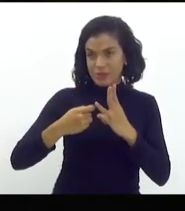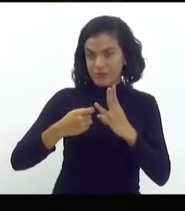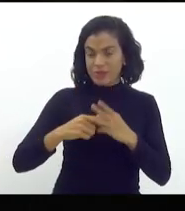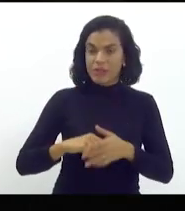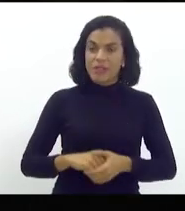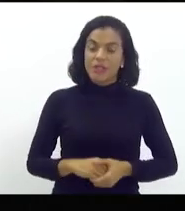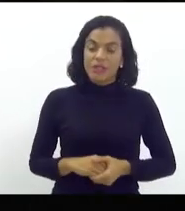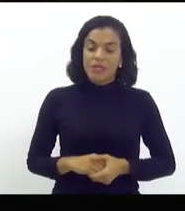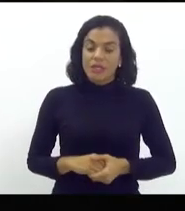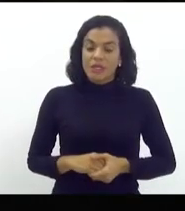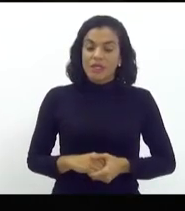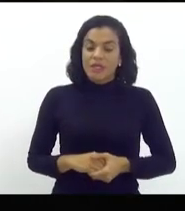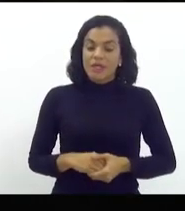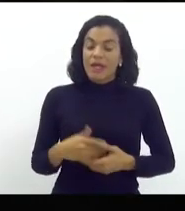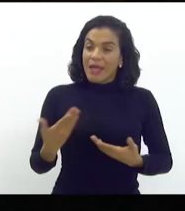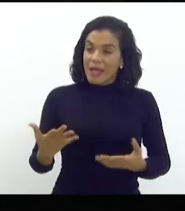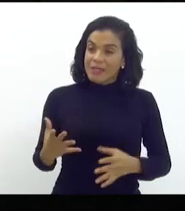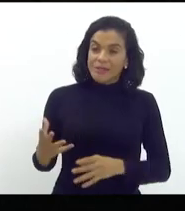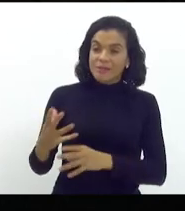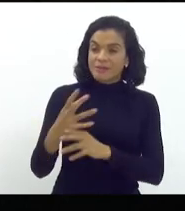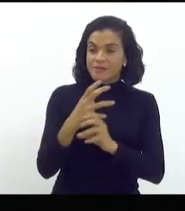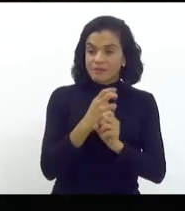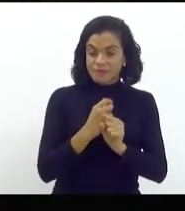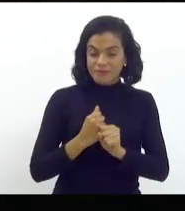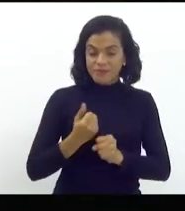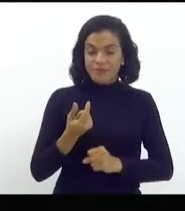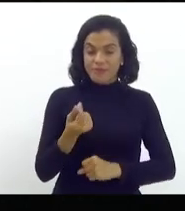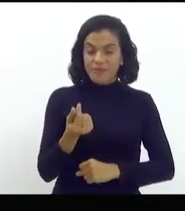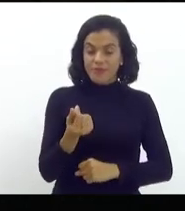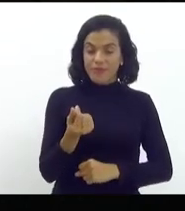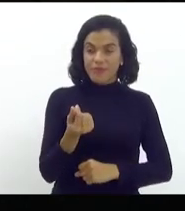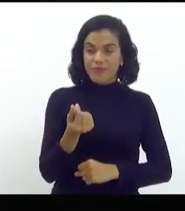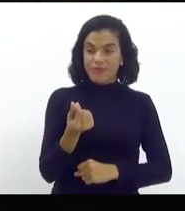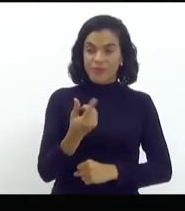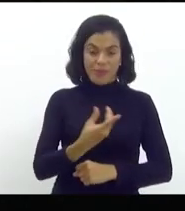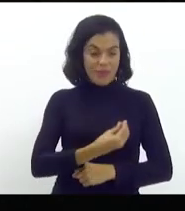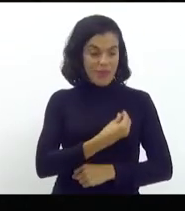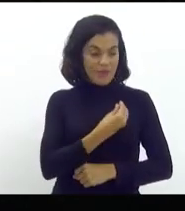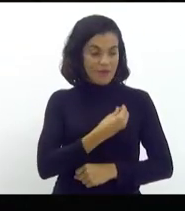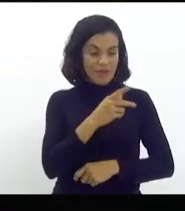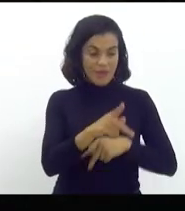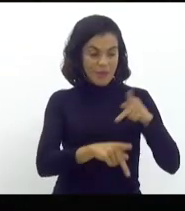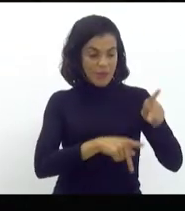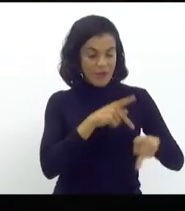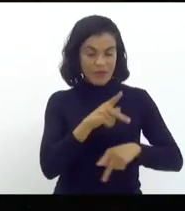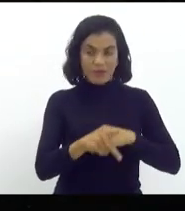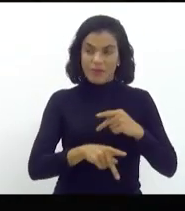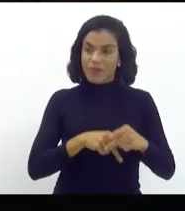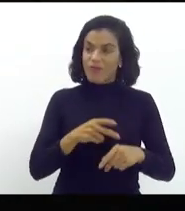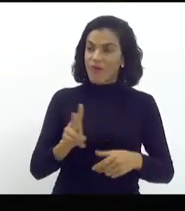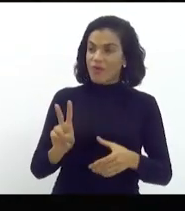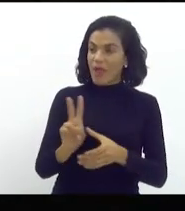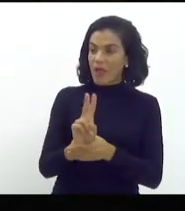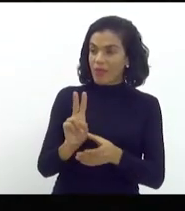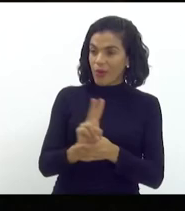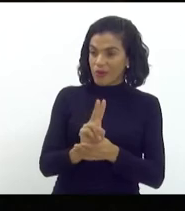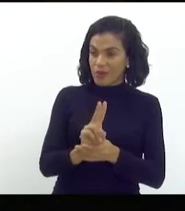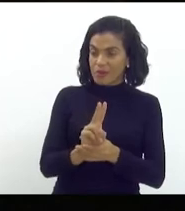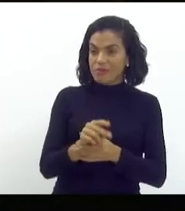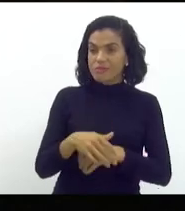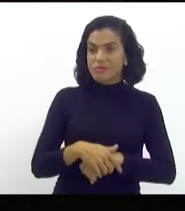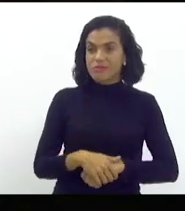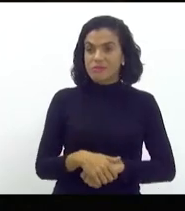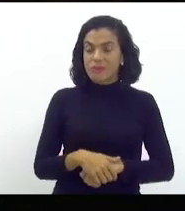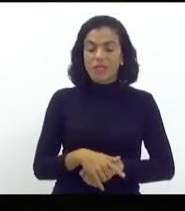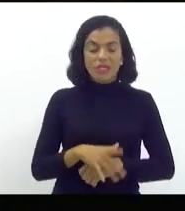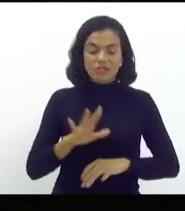Esse é o valor na vida da população de Volta Redonda que vem